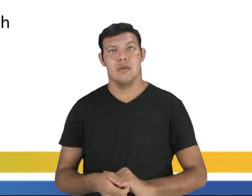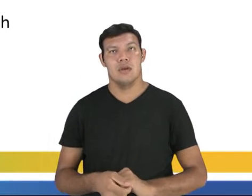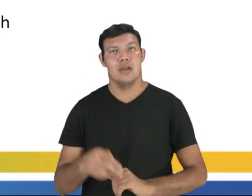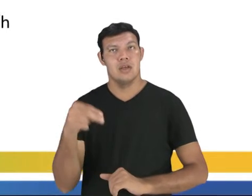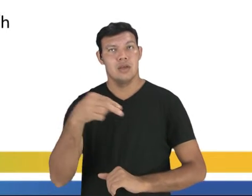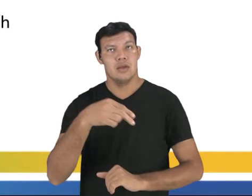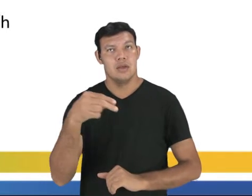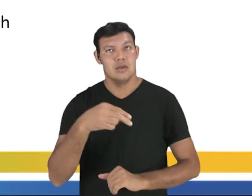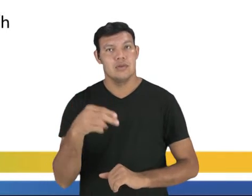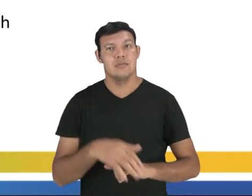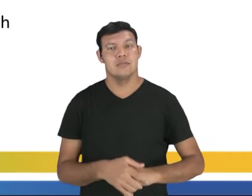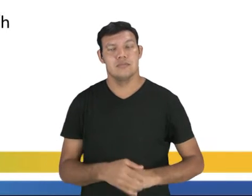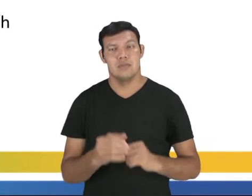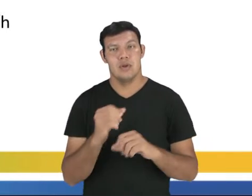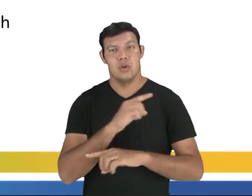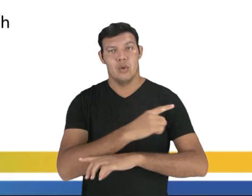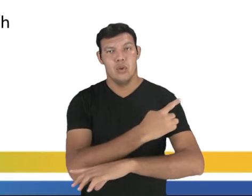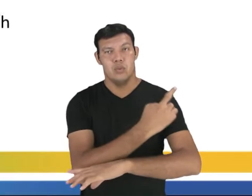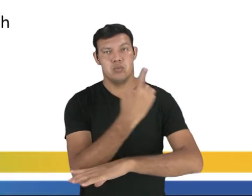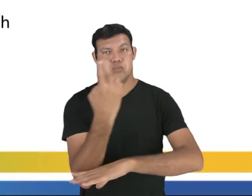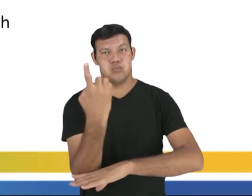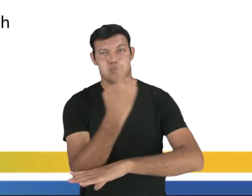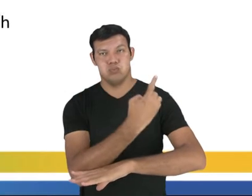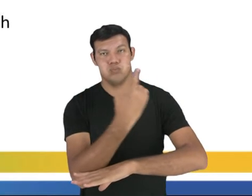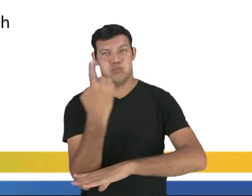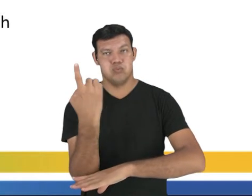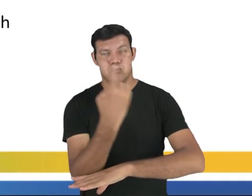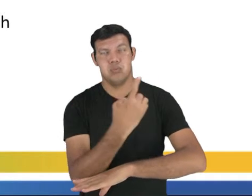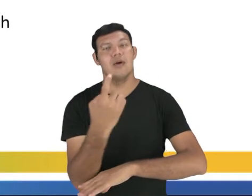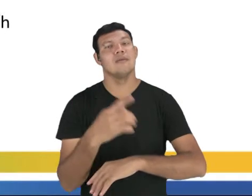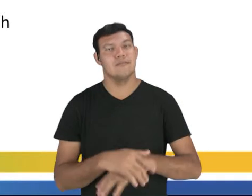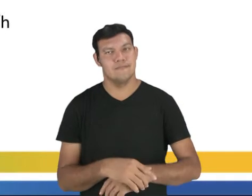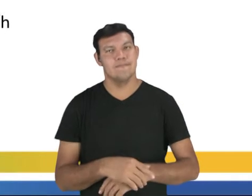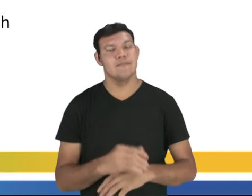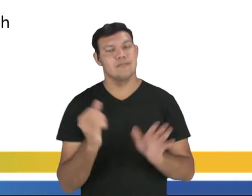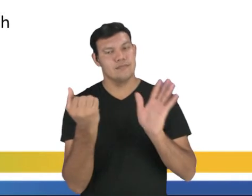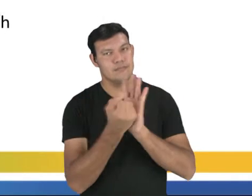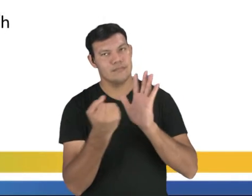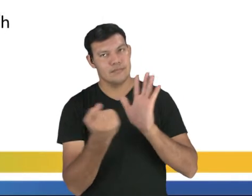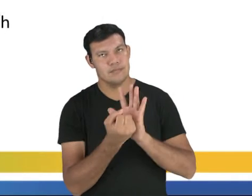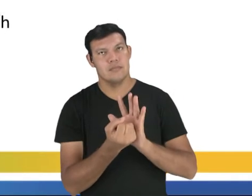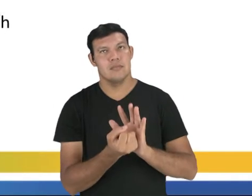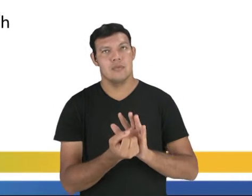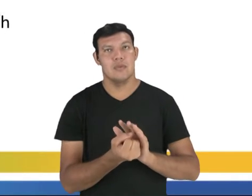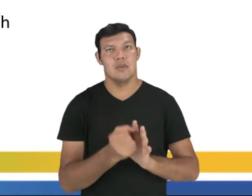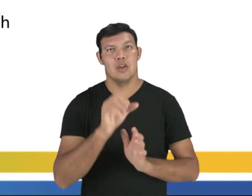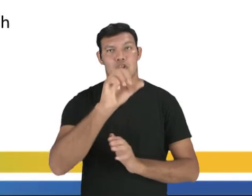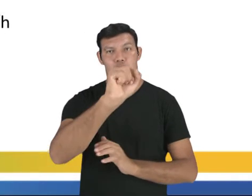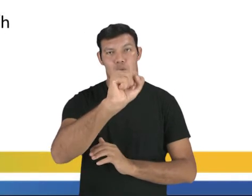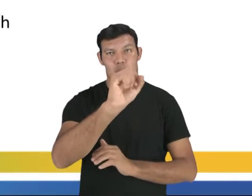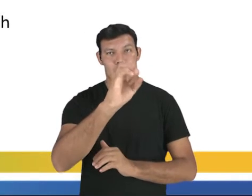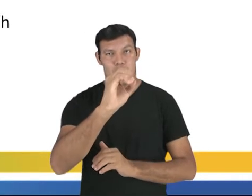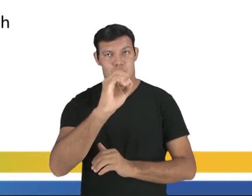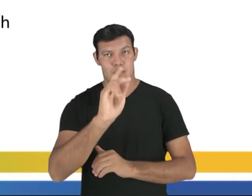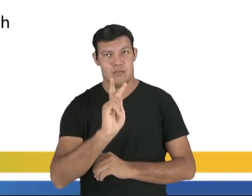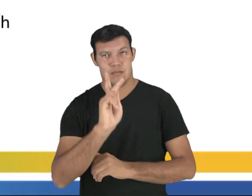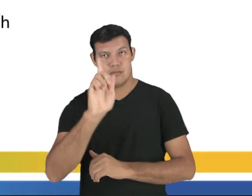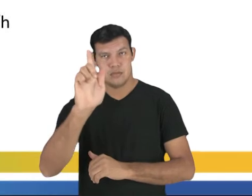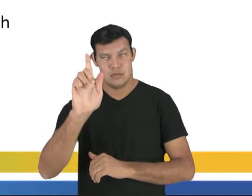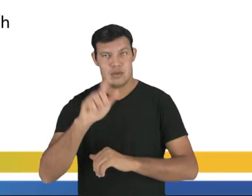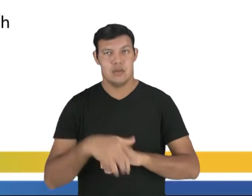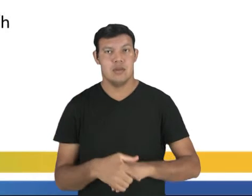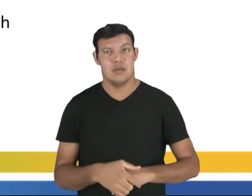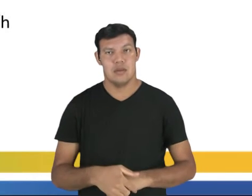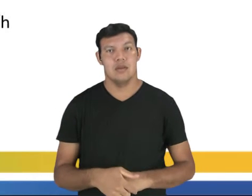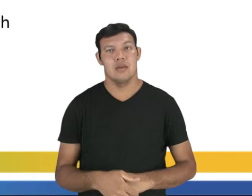o peso que eu vou exercer na balança e aí ela vai registrar os meus 80 quilos. Mas se você fizer esse processo em